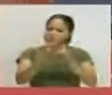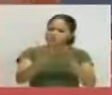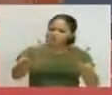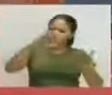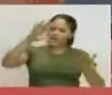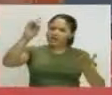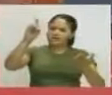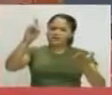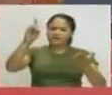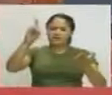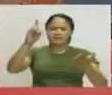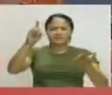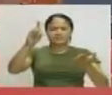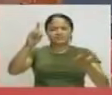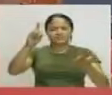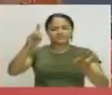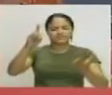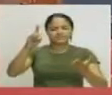Brasil,